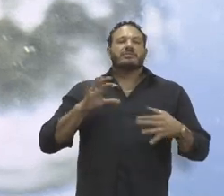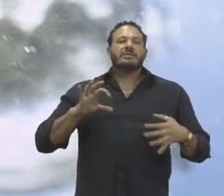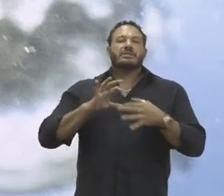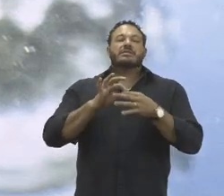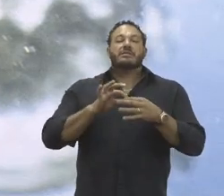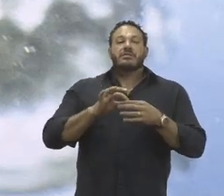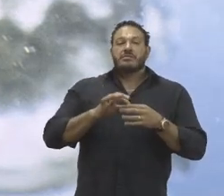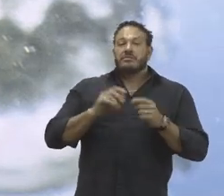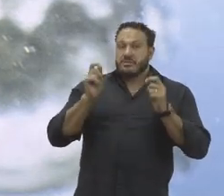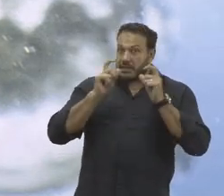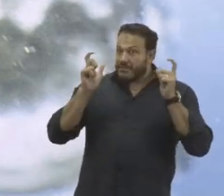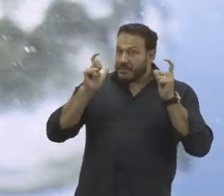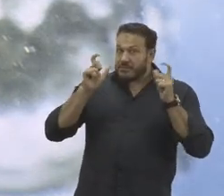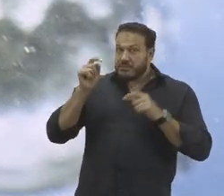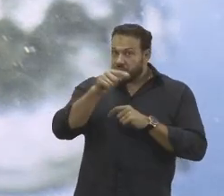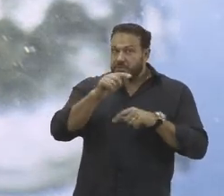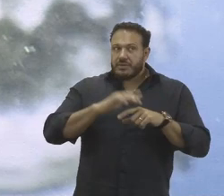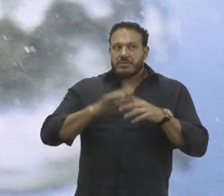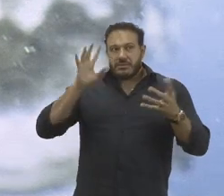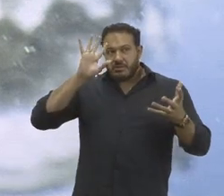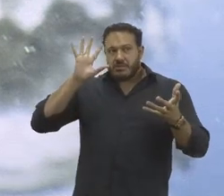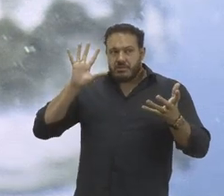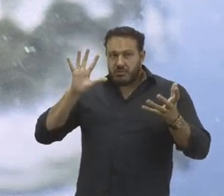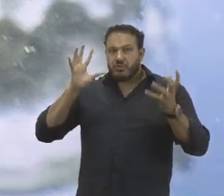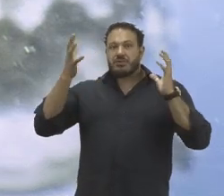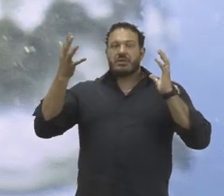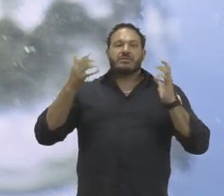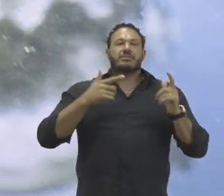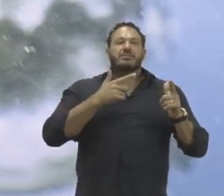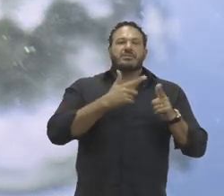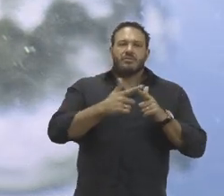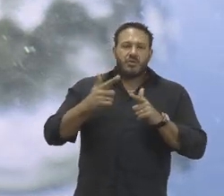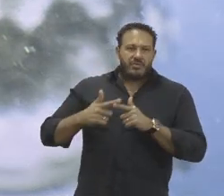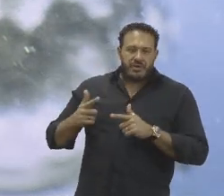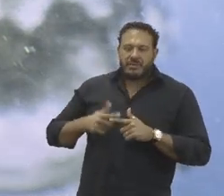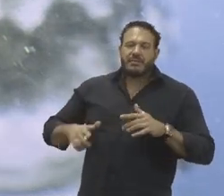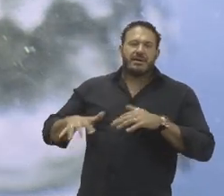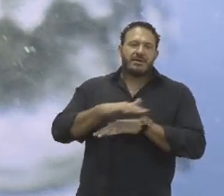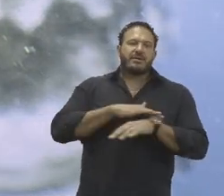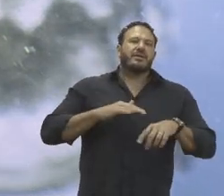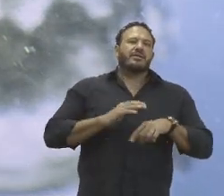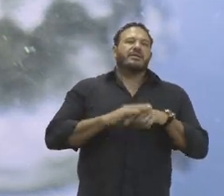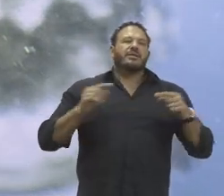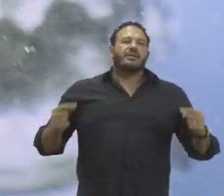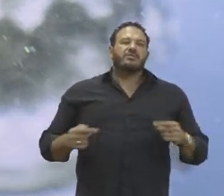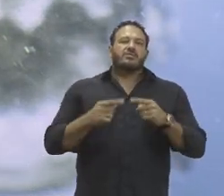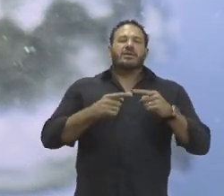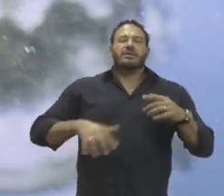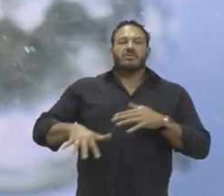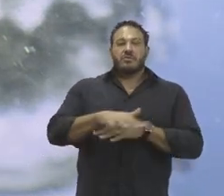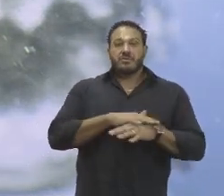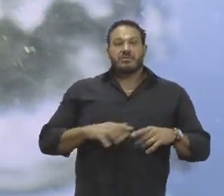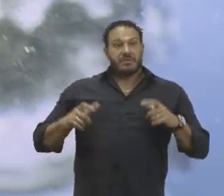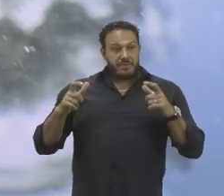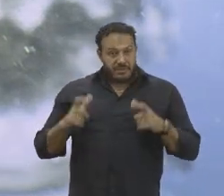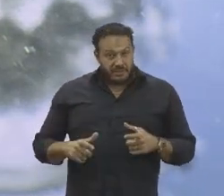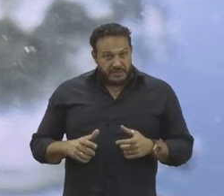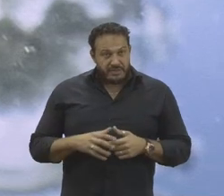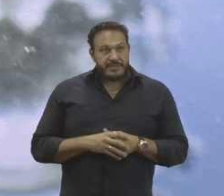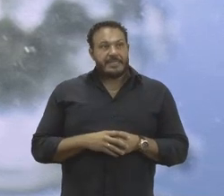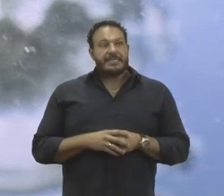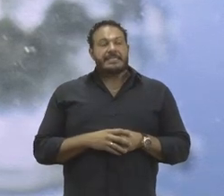alertar sobre essas questões de mudanças climáticas e problemas relacionados a ao nosso ambiente uhum